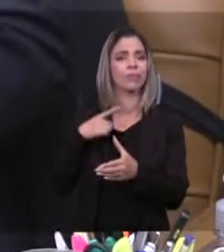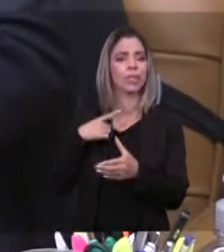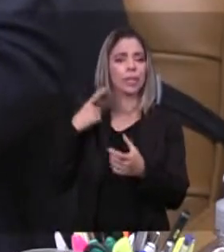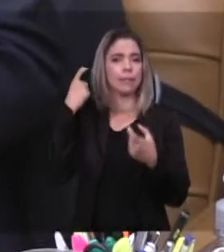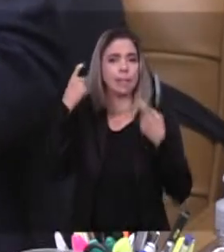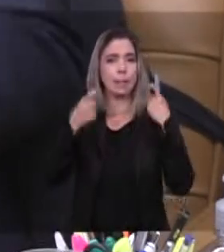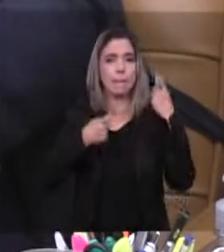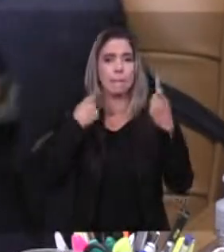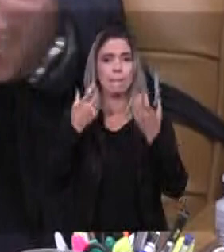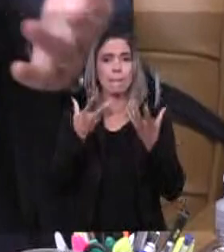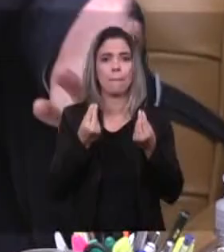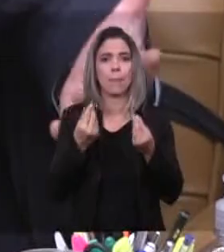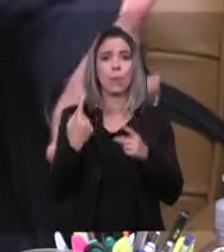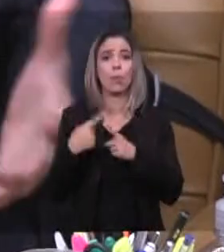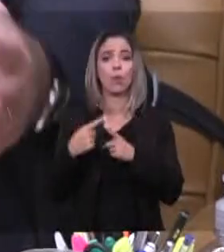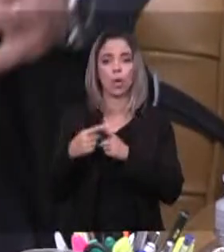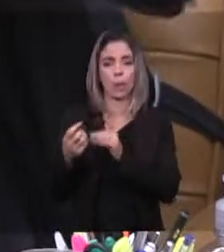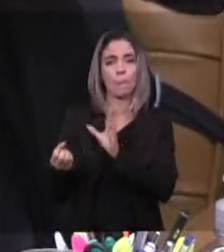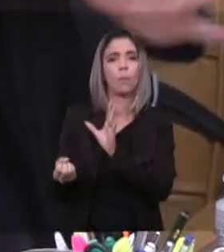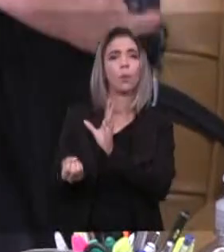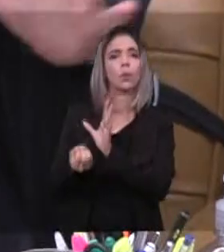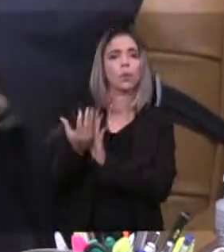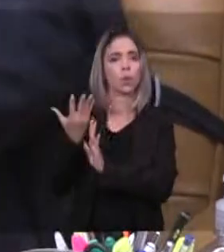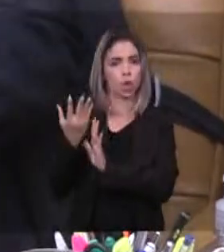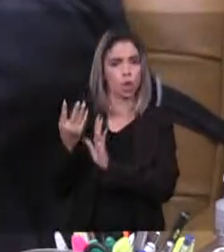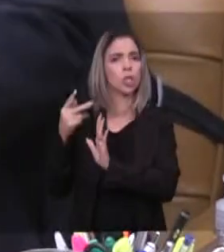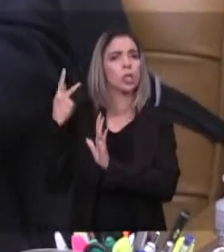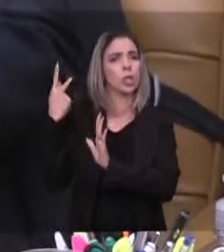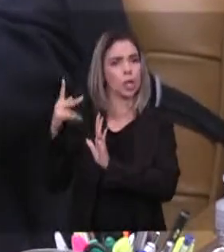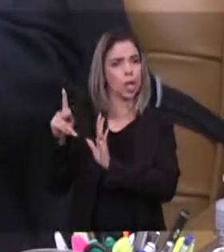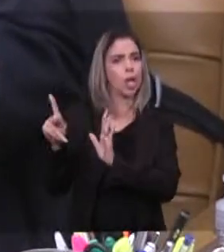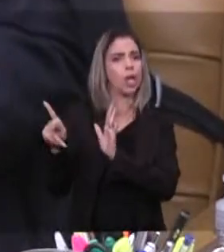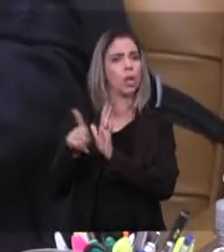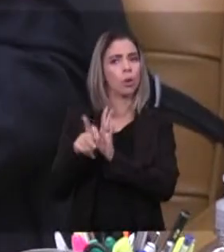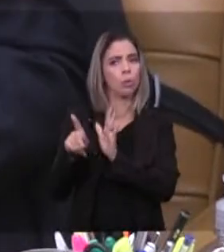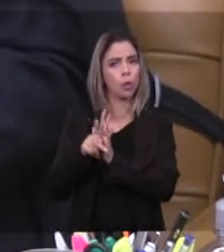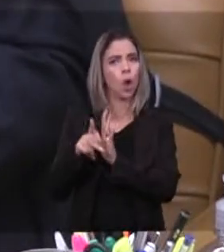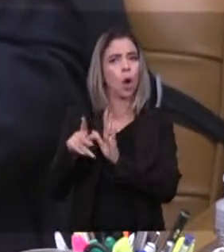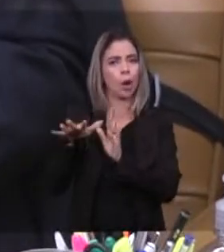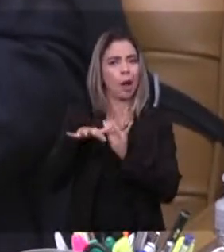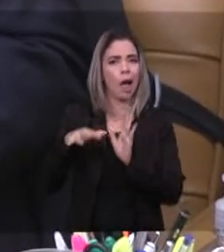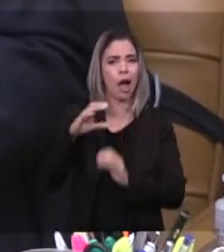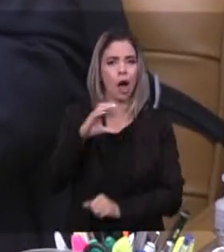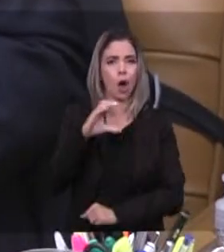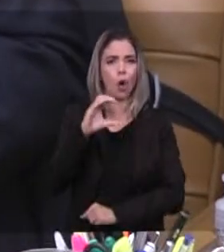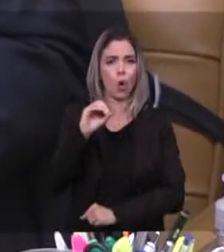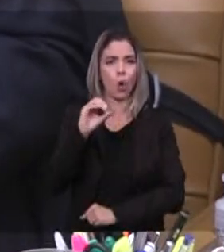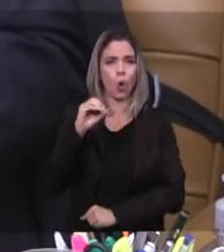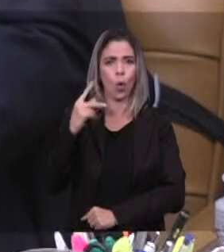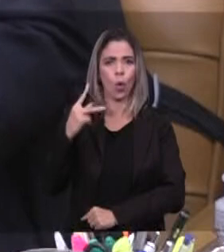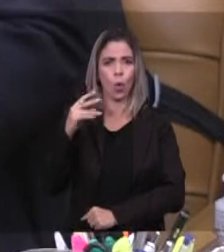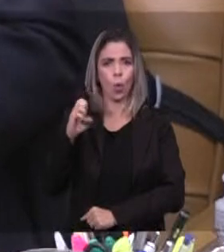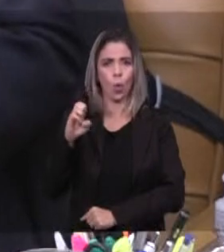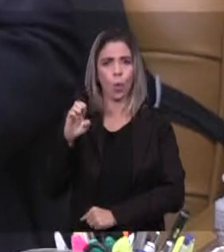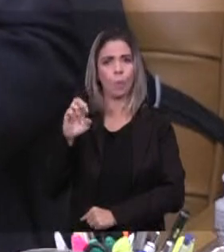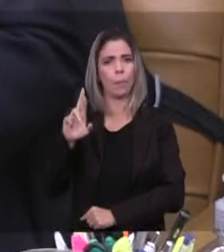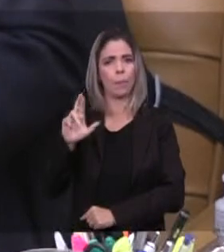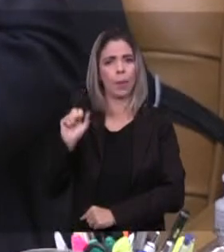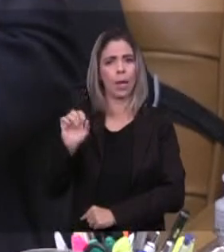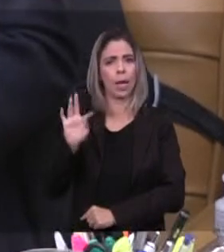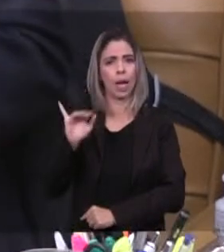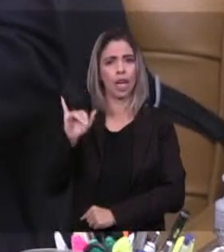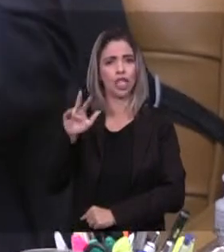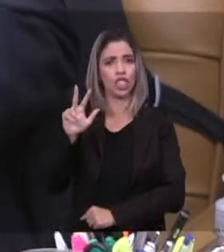Muito preocupados porque produziam numa sistemática de cooperativa assim e foram autuados